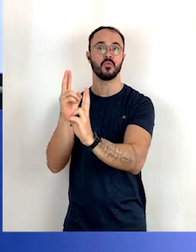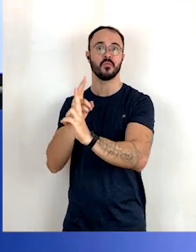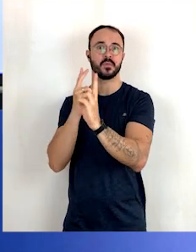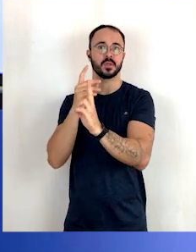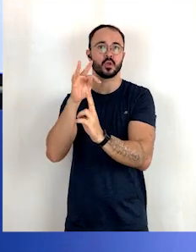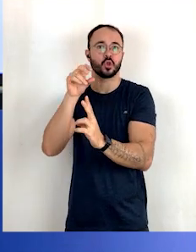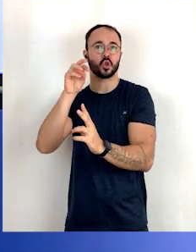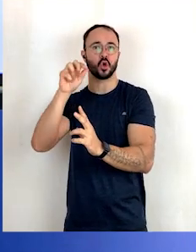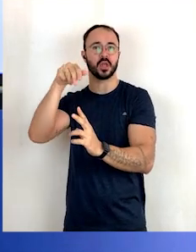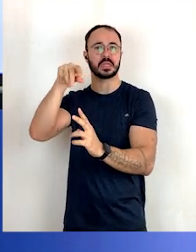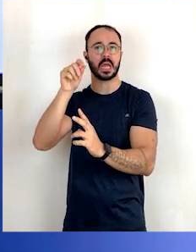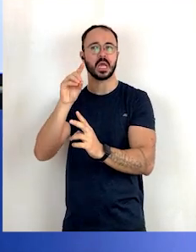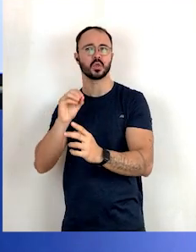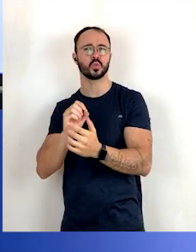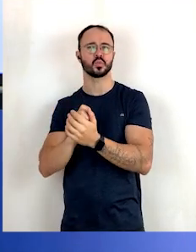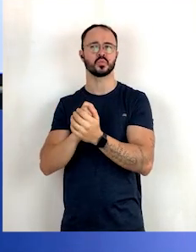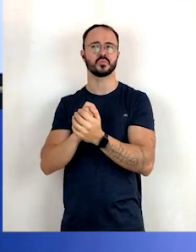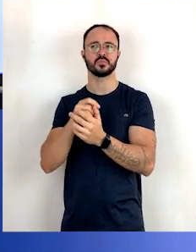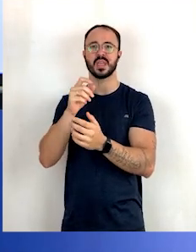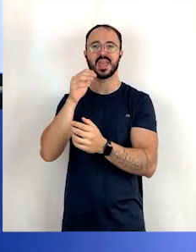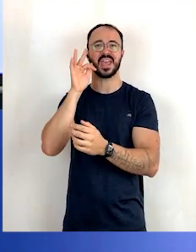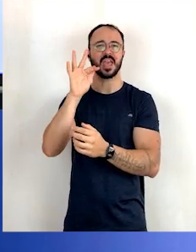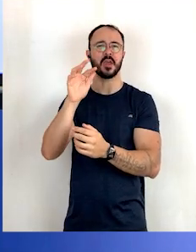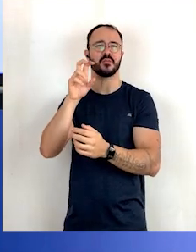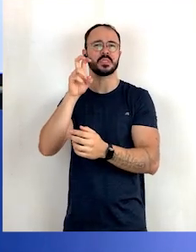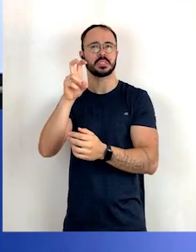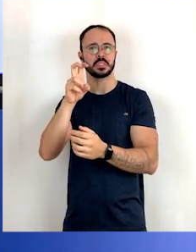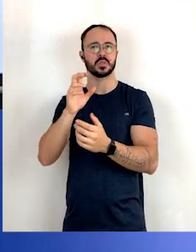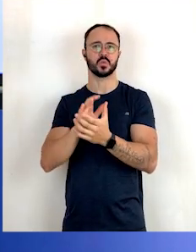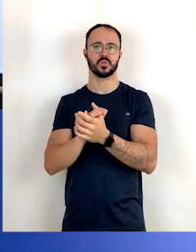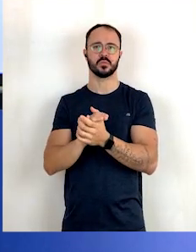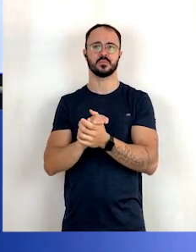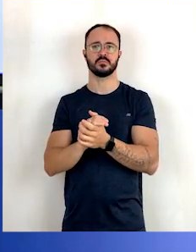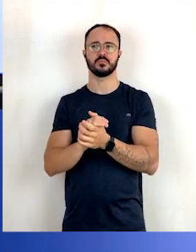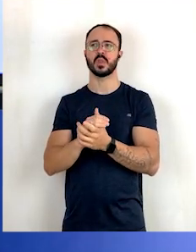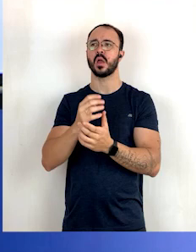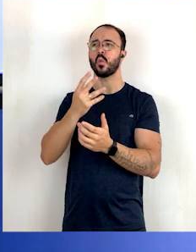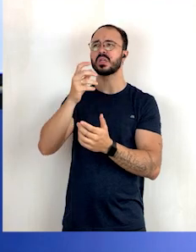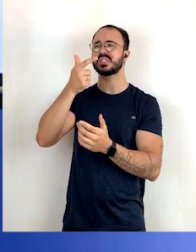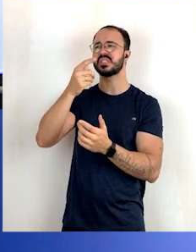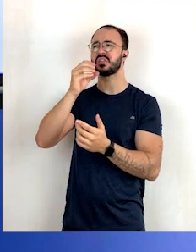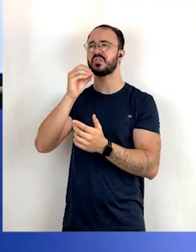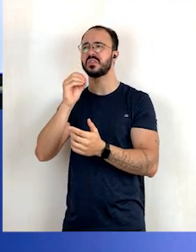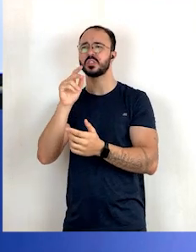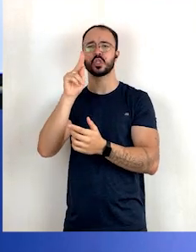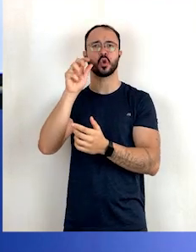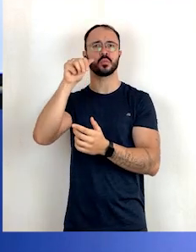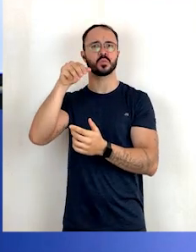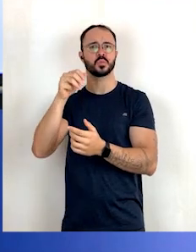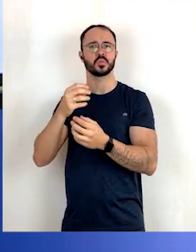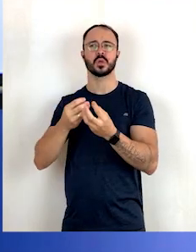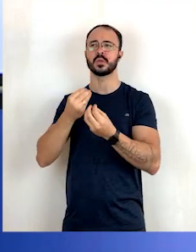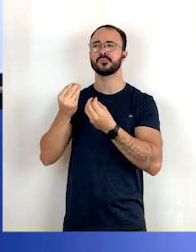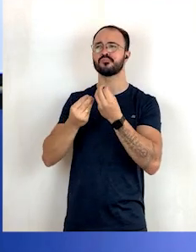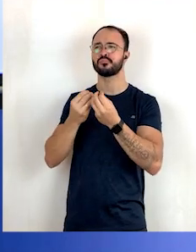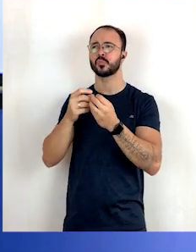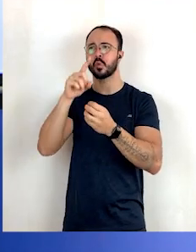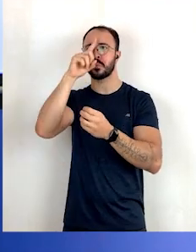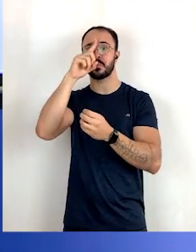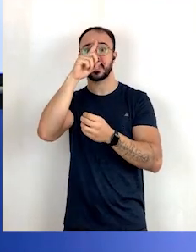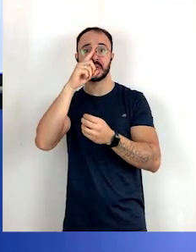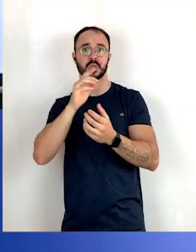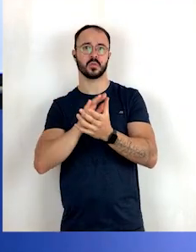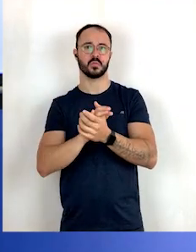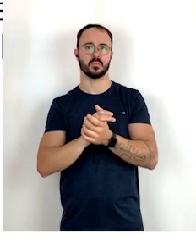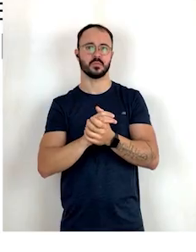tem de 420 a 511 km por hora? Letra A. Danos moderados, telhas são arrancadas e